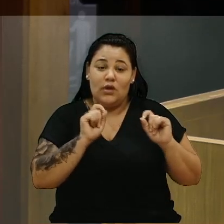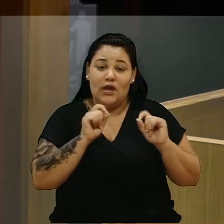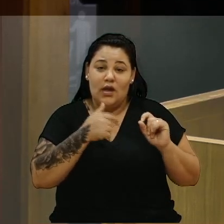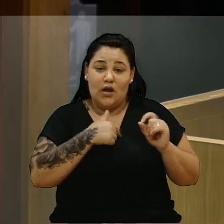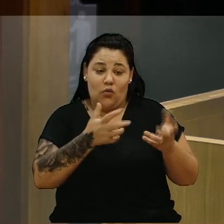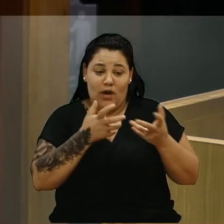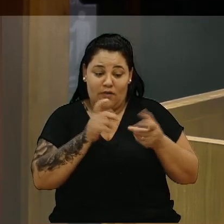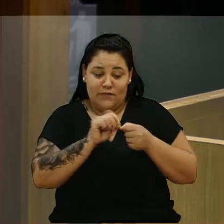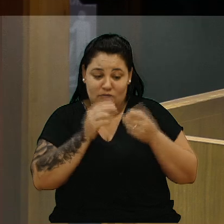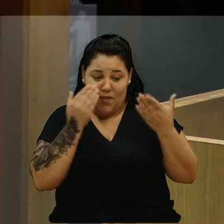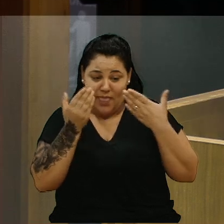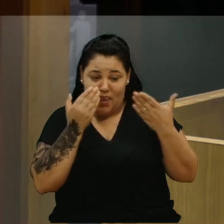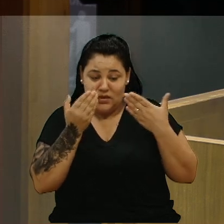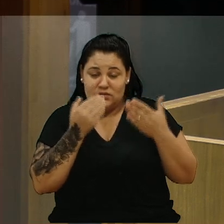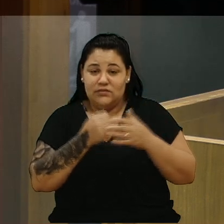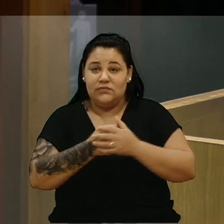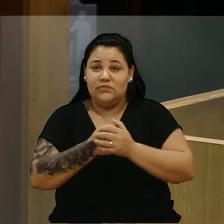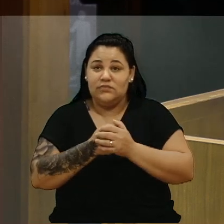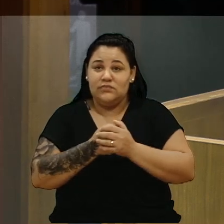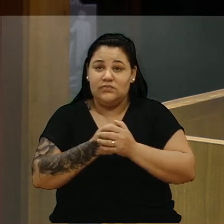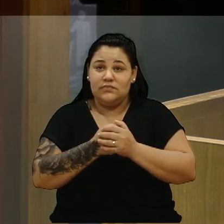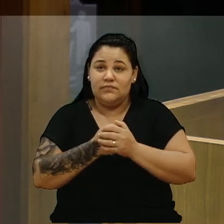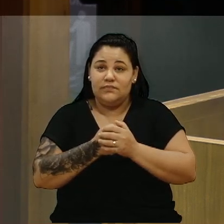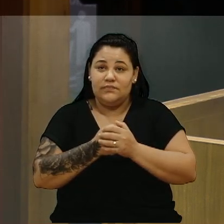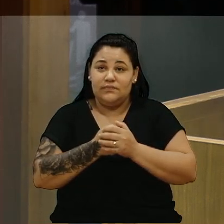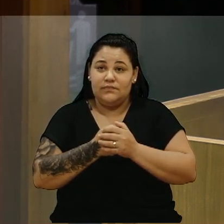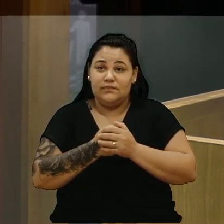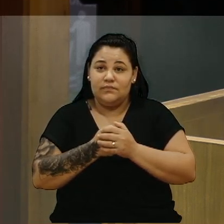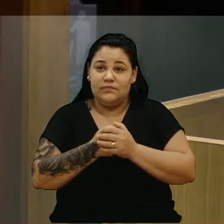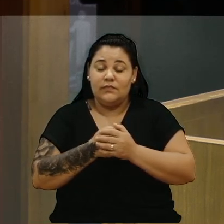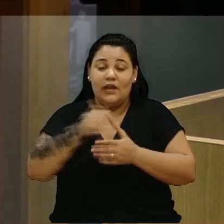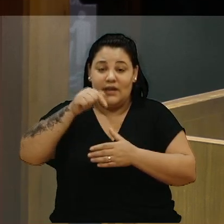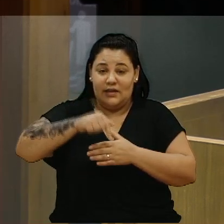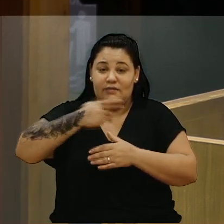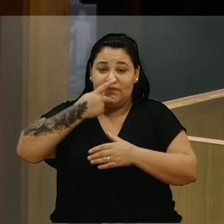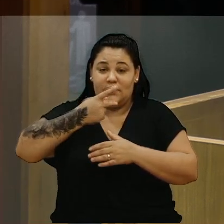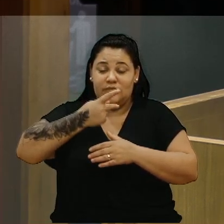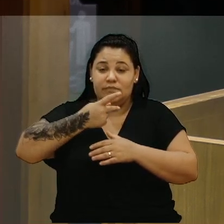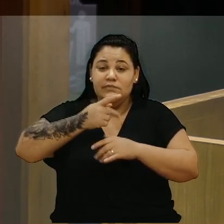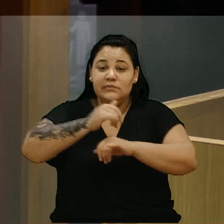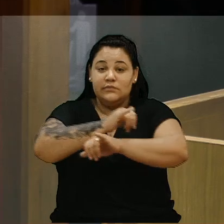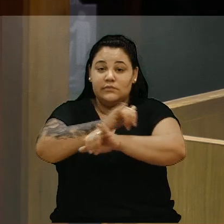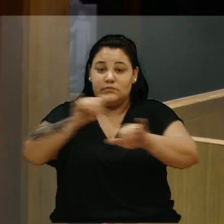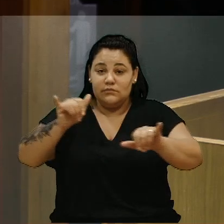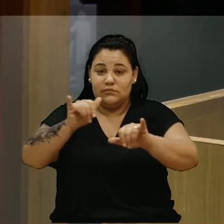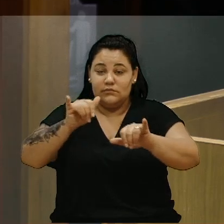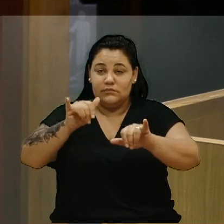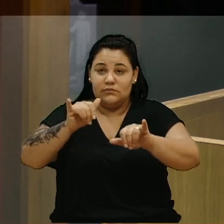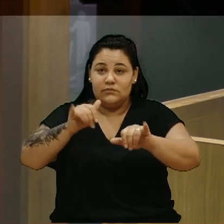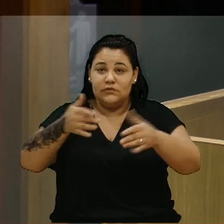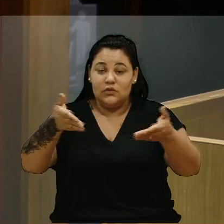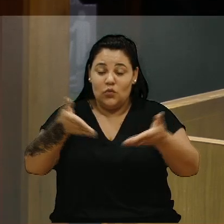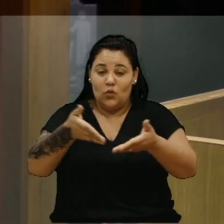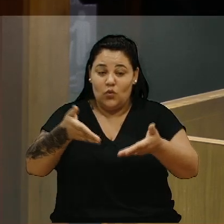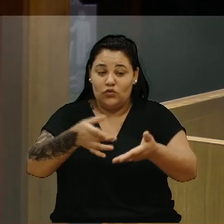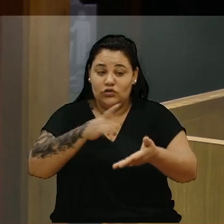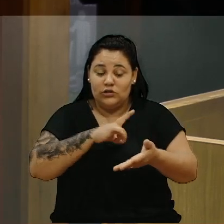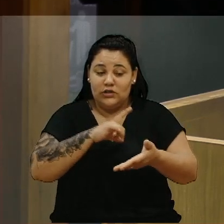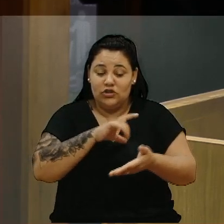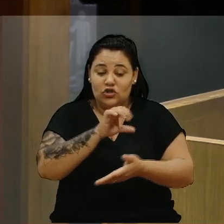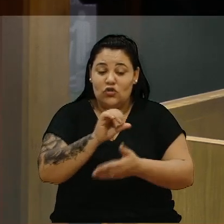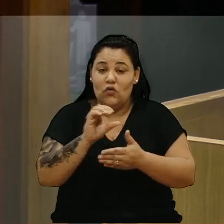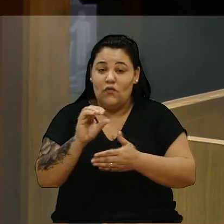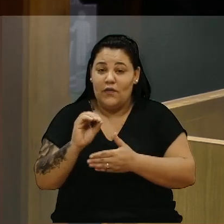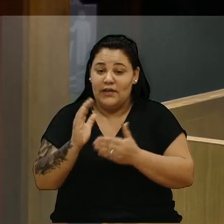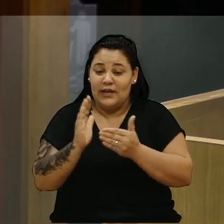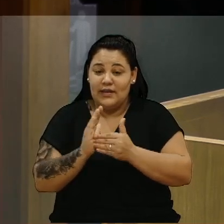análise. E aqui eu trago um dado para os senhores. Hoje, nós temos de 90 a 100